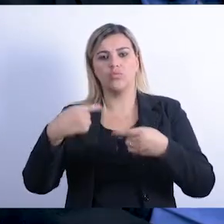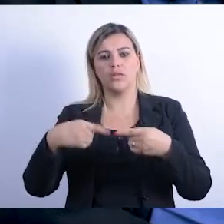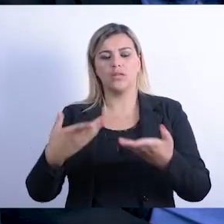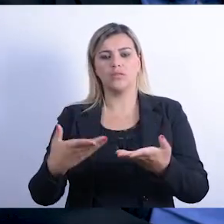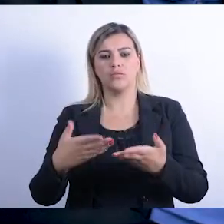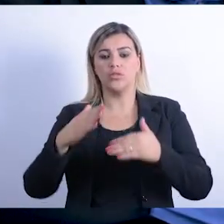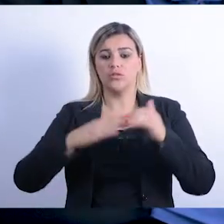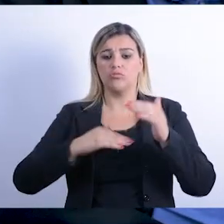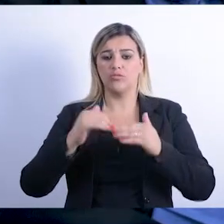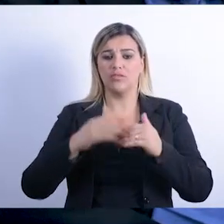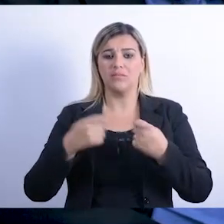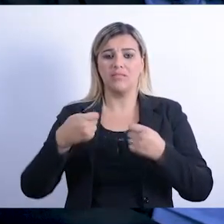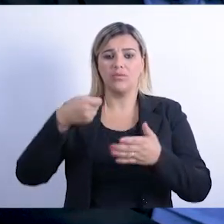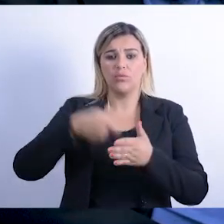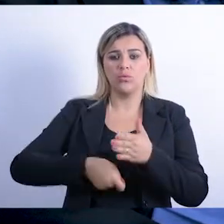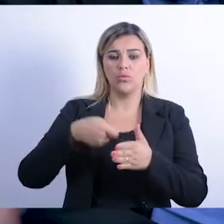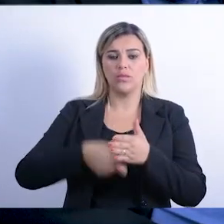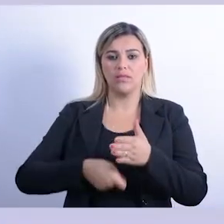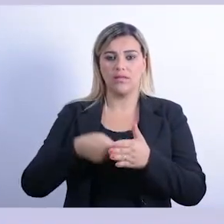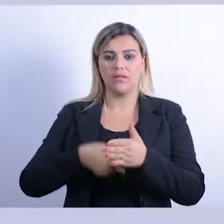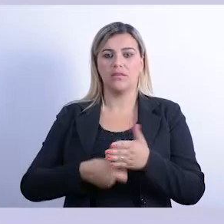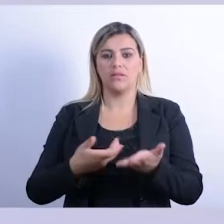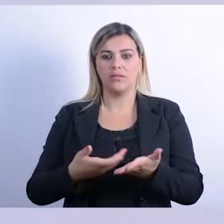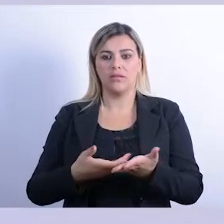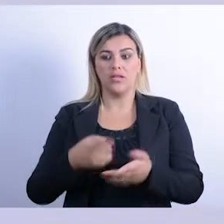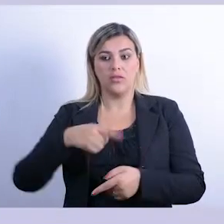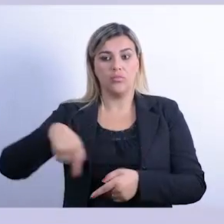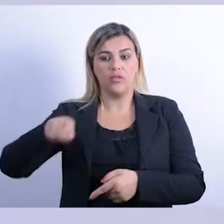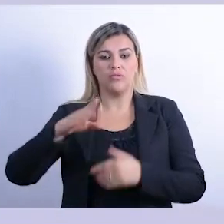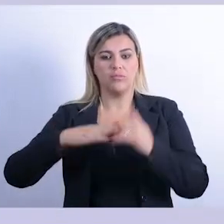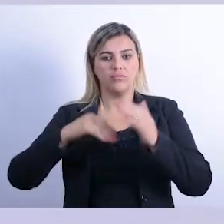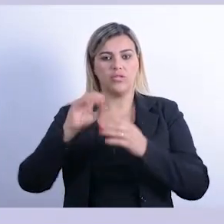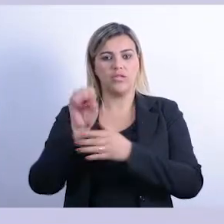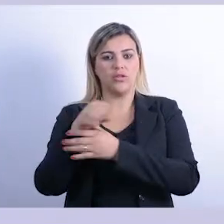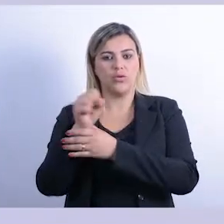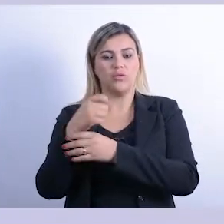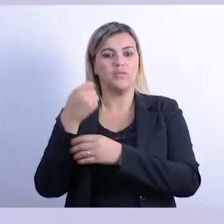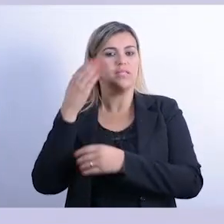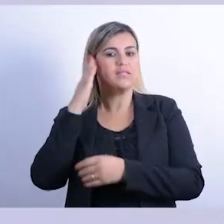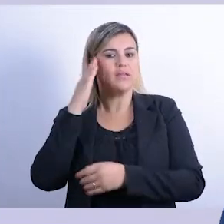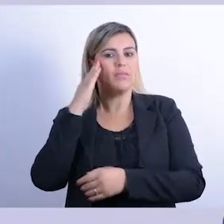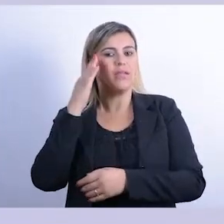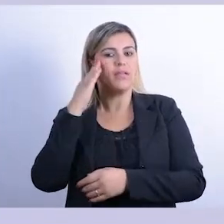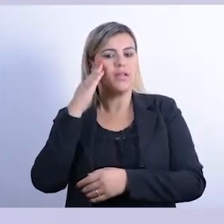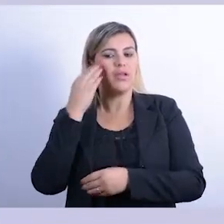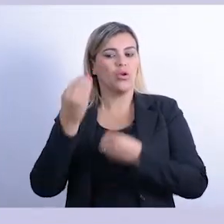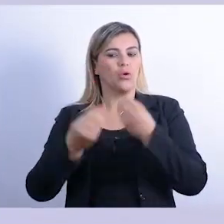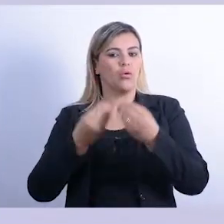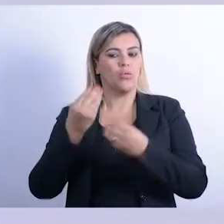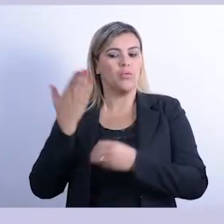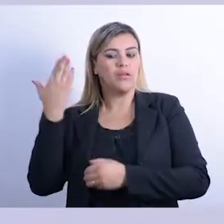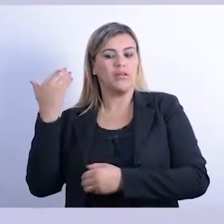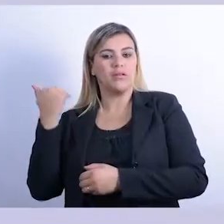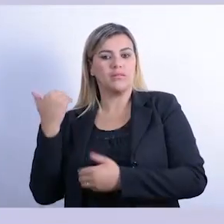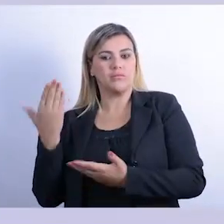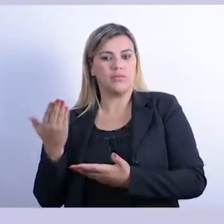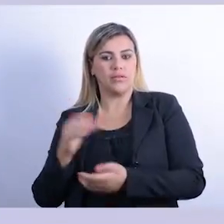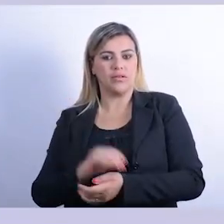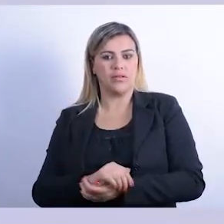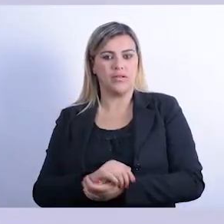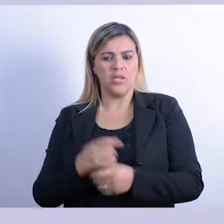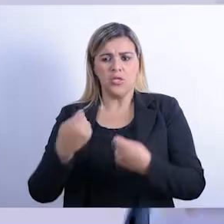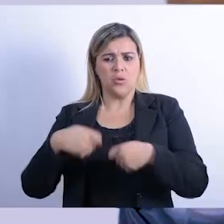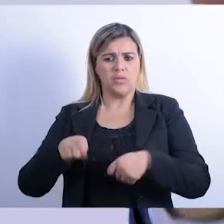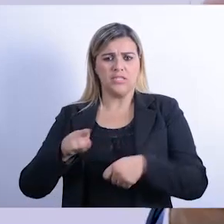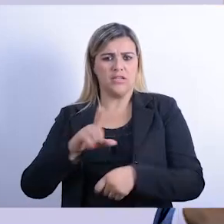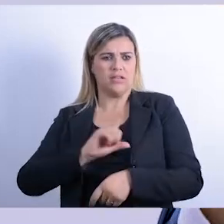você falou. Como que os profissionais tinham que ter cada vez mais essa consciência da importância do envolvimento, do engajamento político, porque ele não